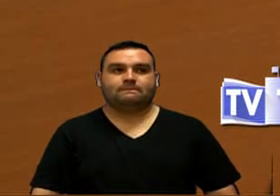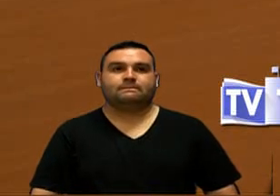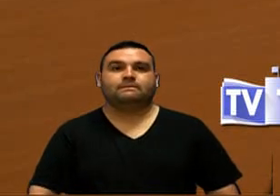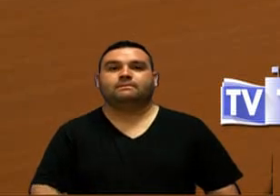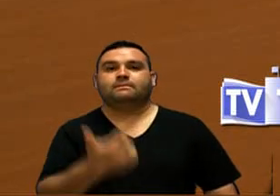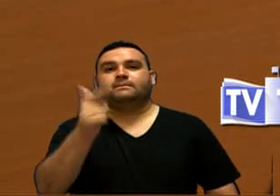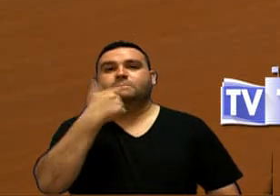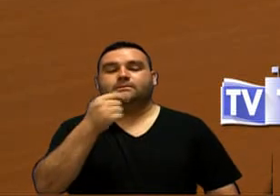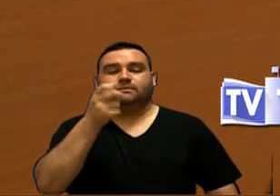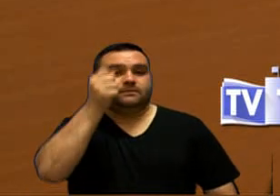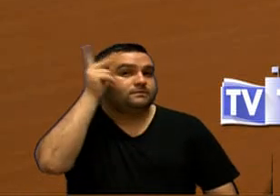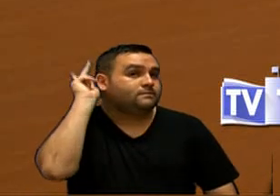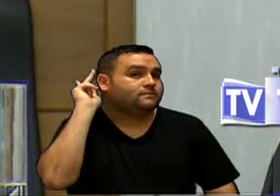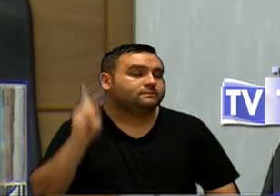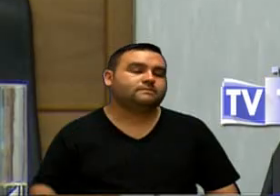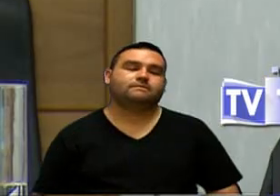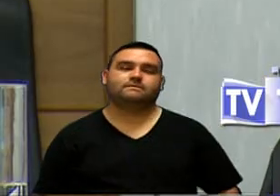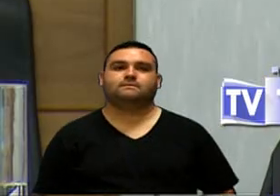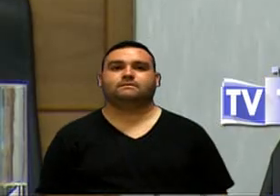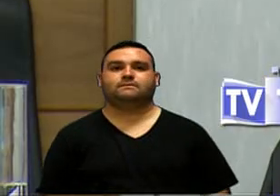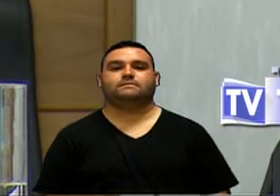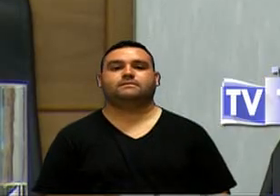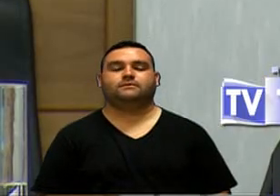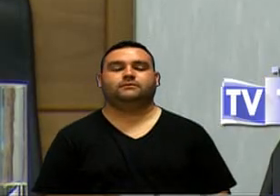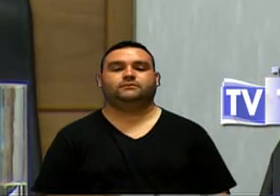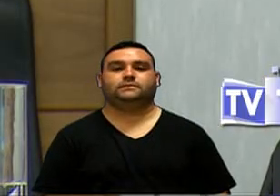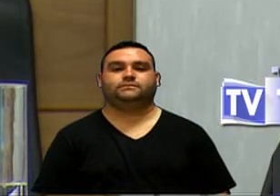Vereador Pastor Apolo, o voto.